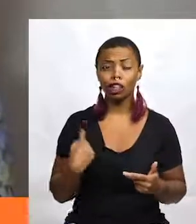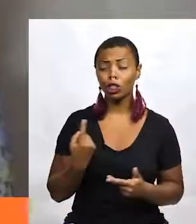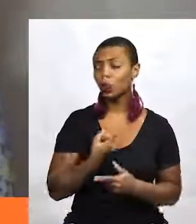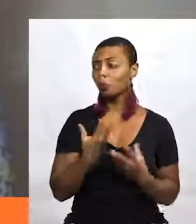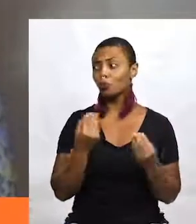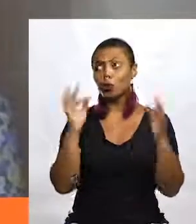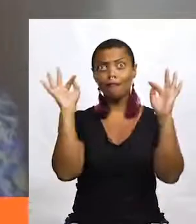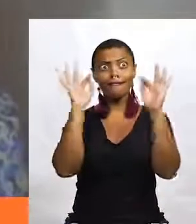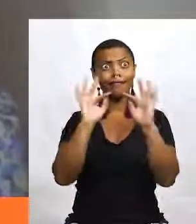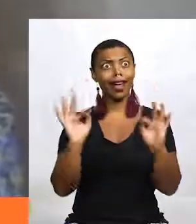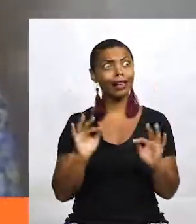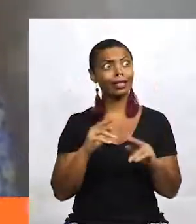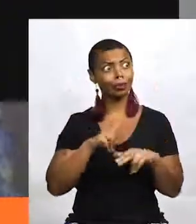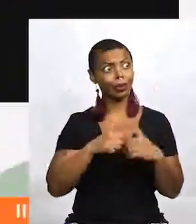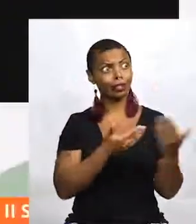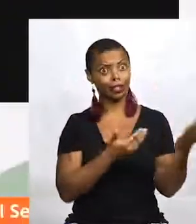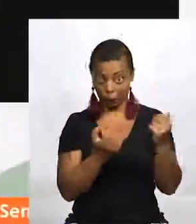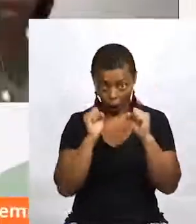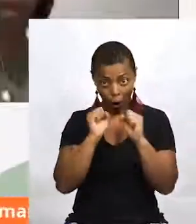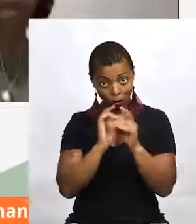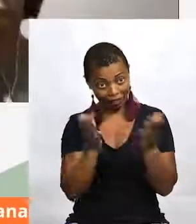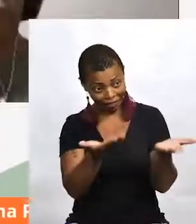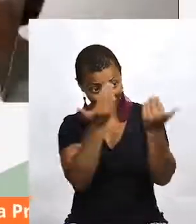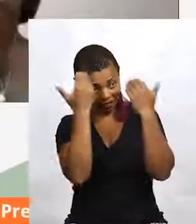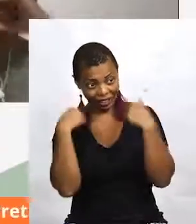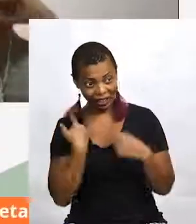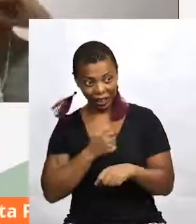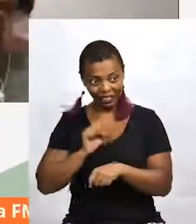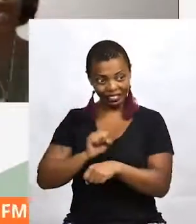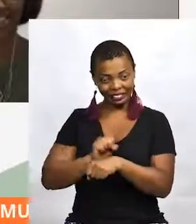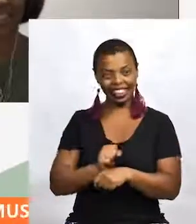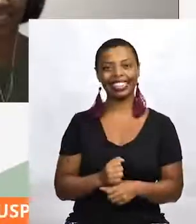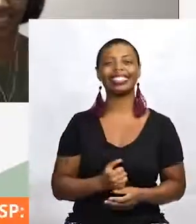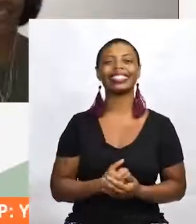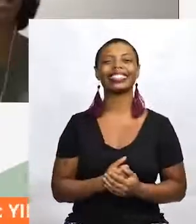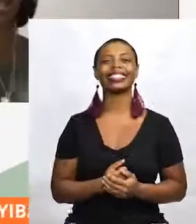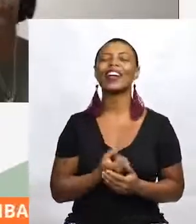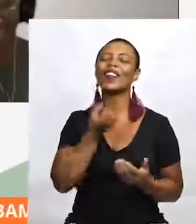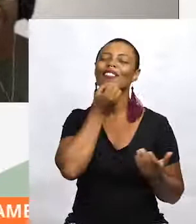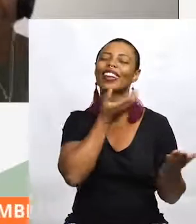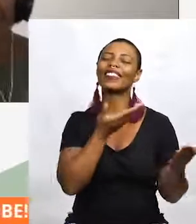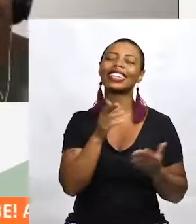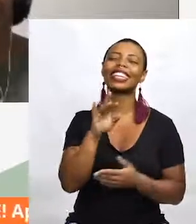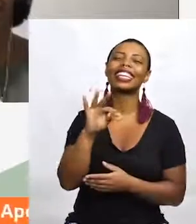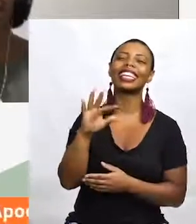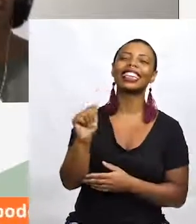receber você. Pode vir, que a gente está aqui já esperando. Bem-vinda, Rita.